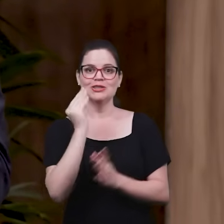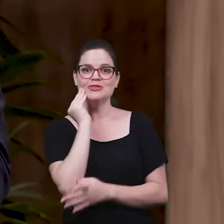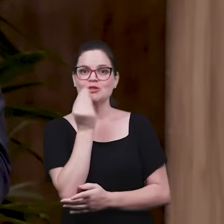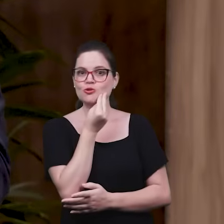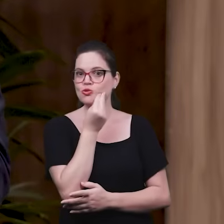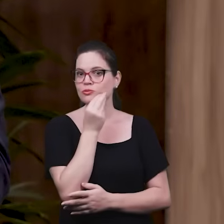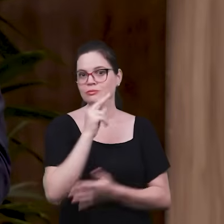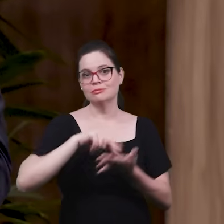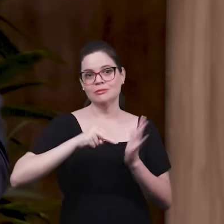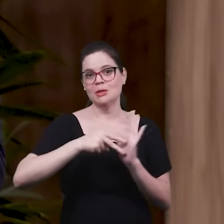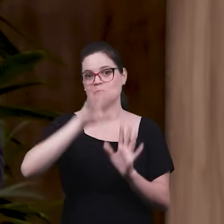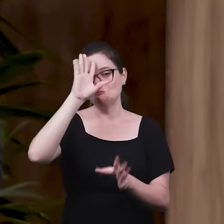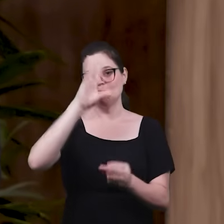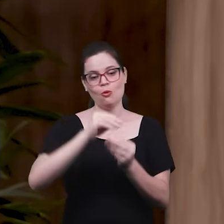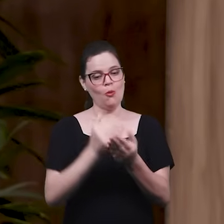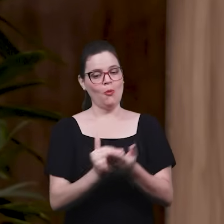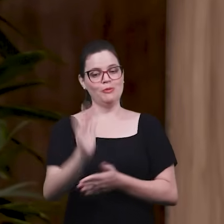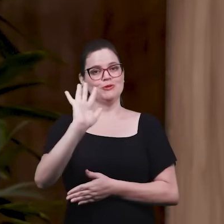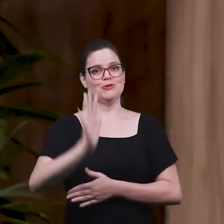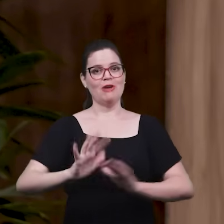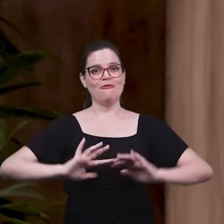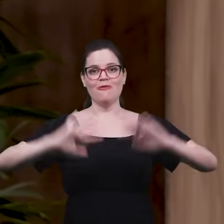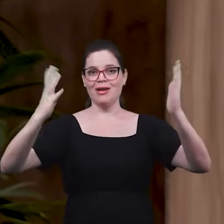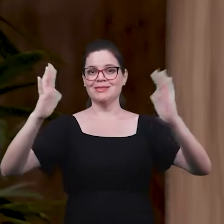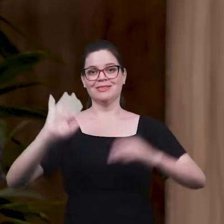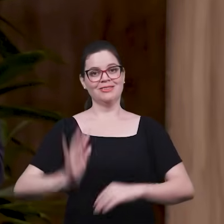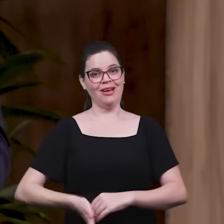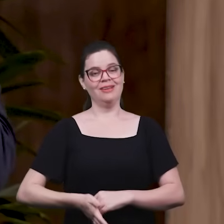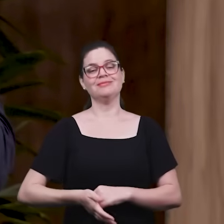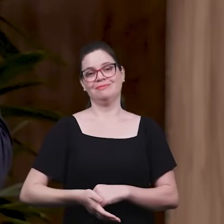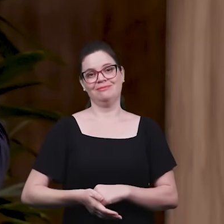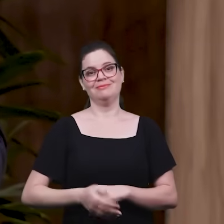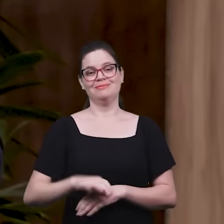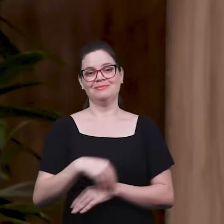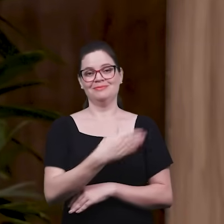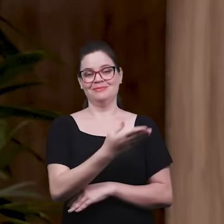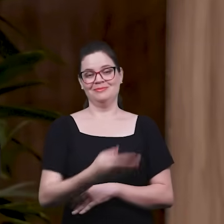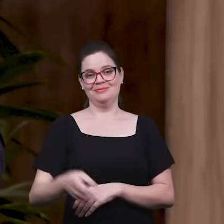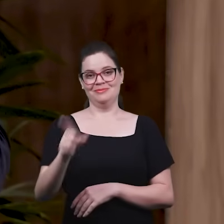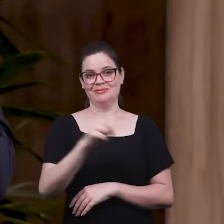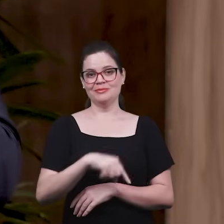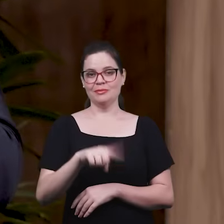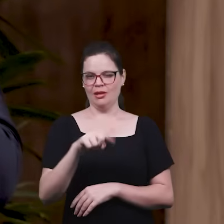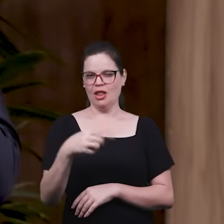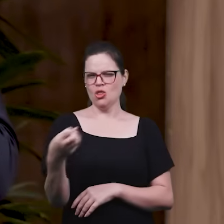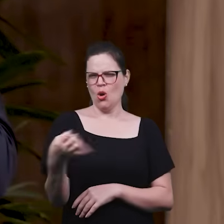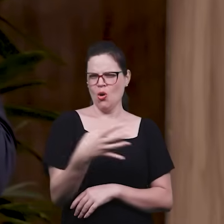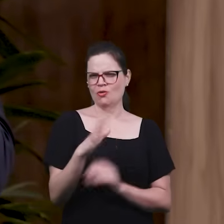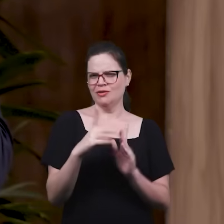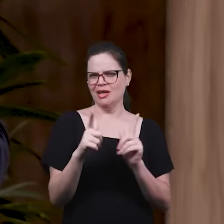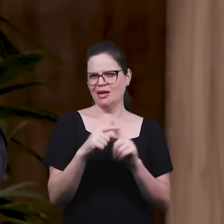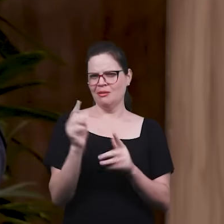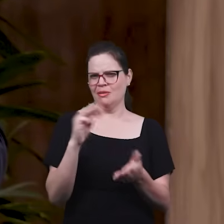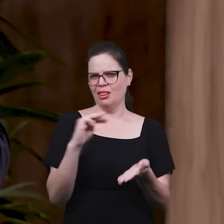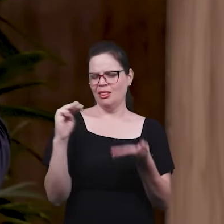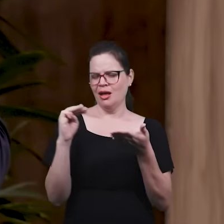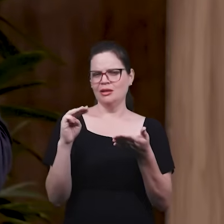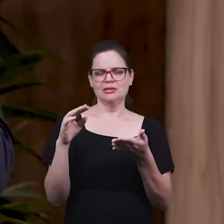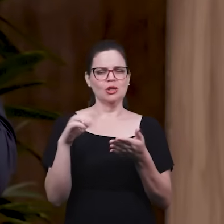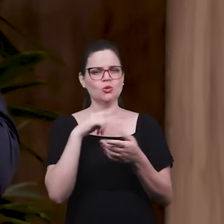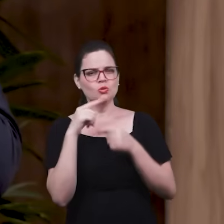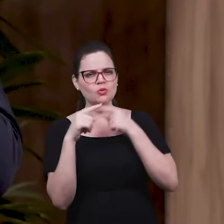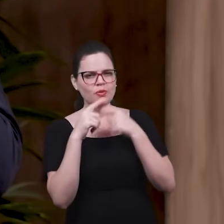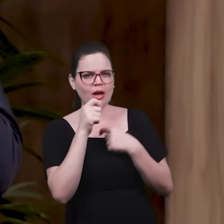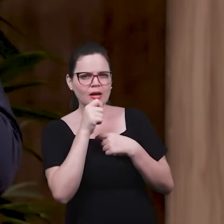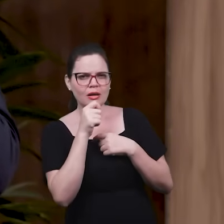Então, nós já temos essa festa em nosso meio. Então, ao nosso irmão que é recente e que ainda precisa